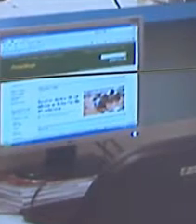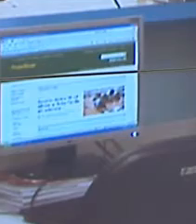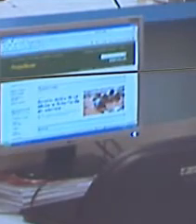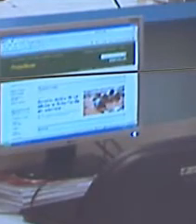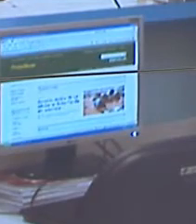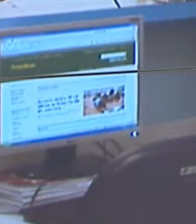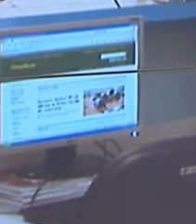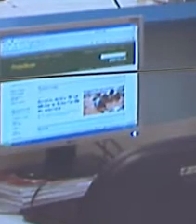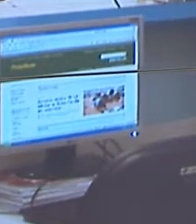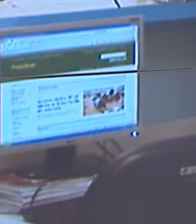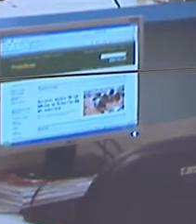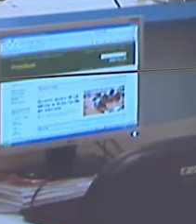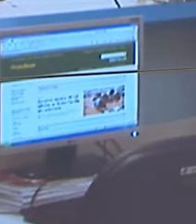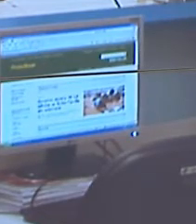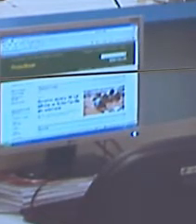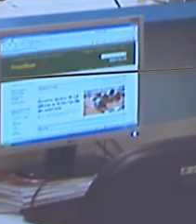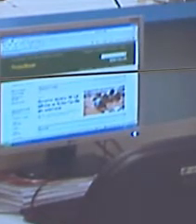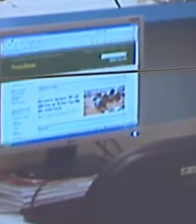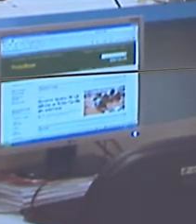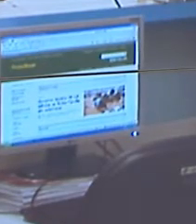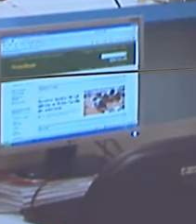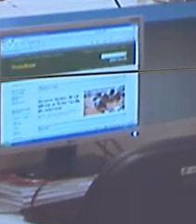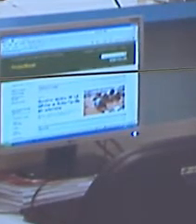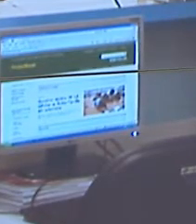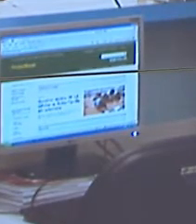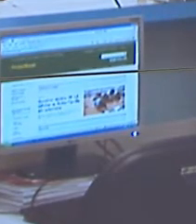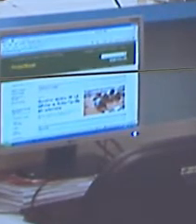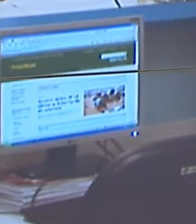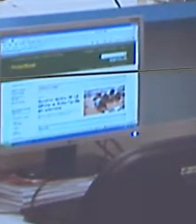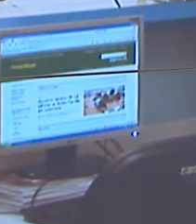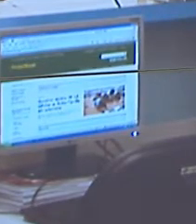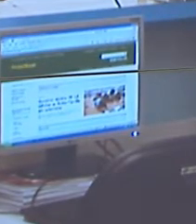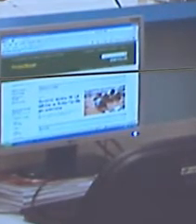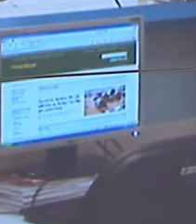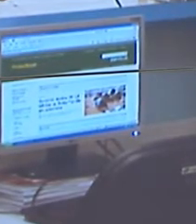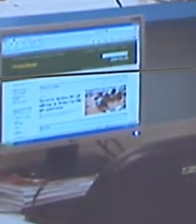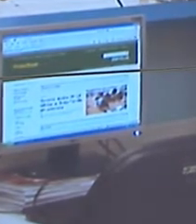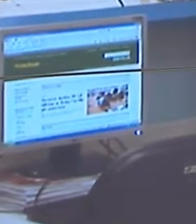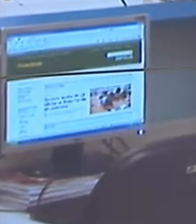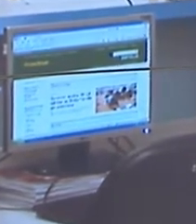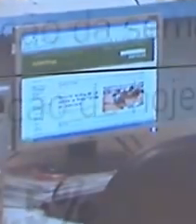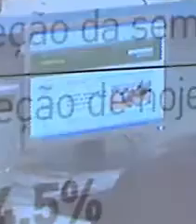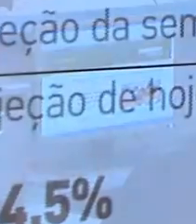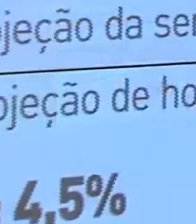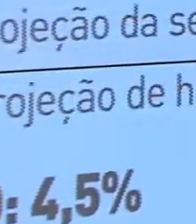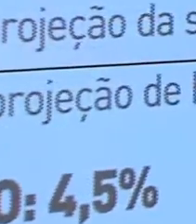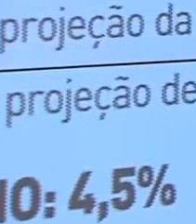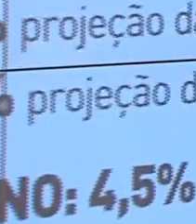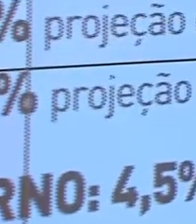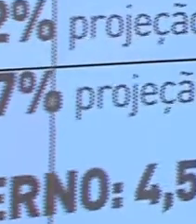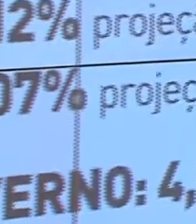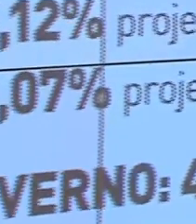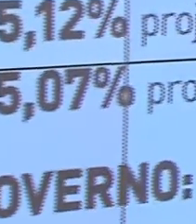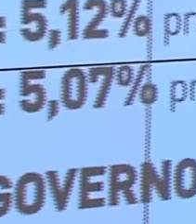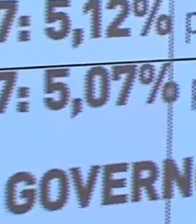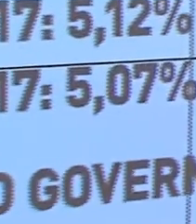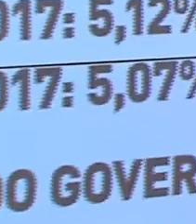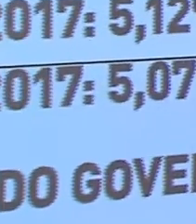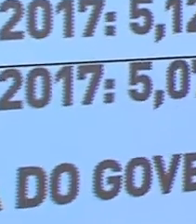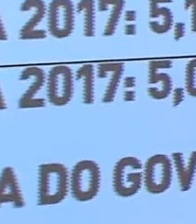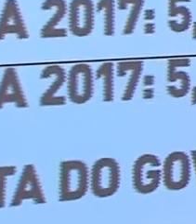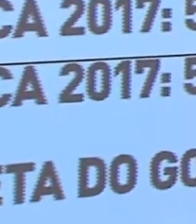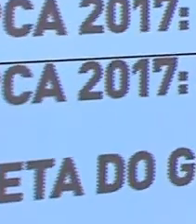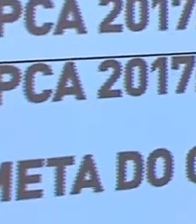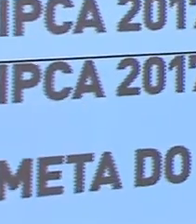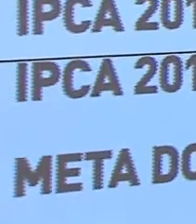mercado financeiro prevê queda na inflação em 2016 e 2017 vamos ver os números aqui no telão na